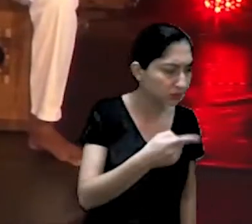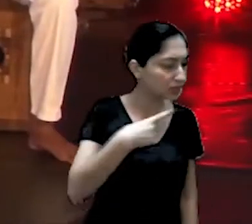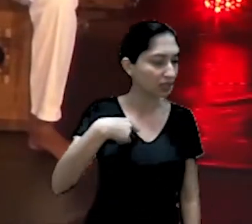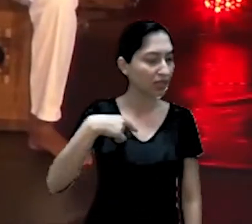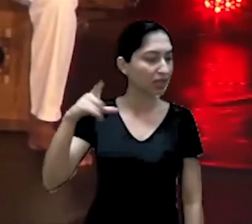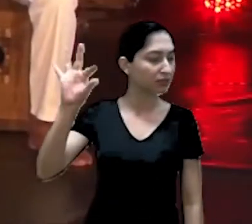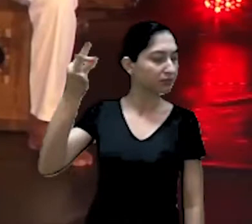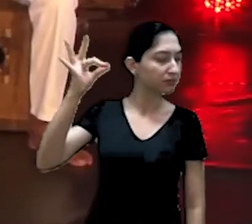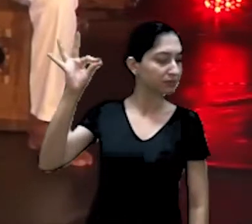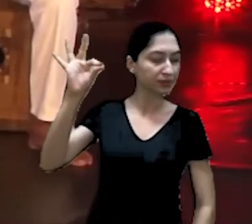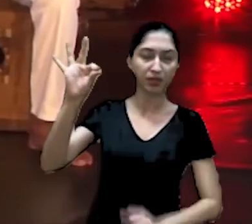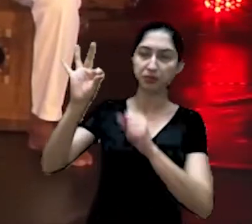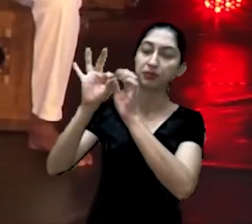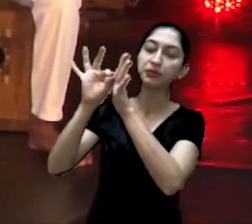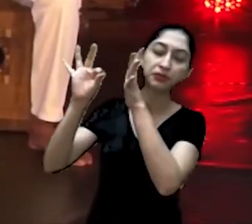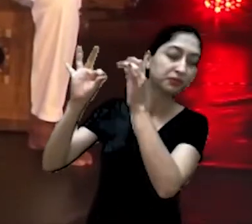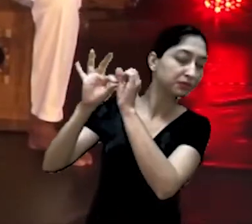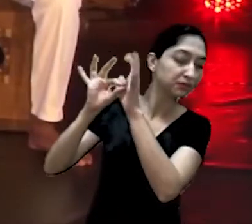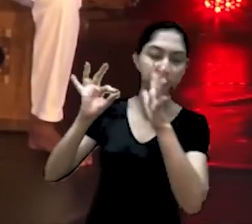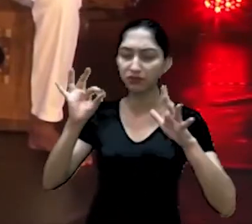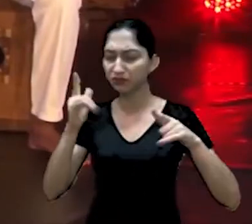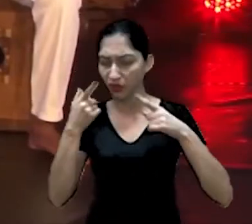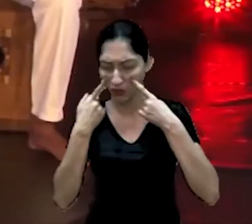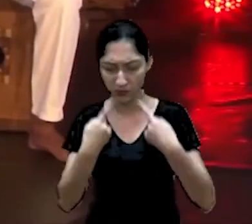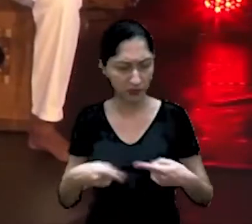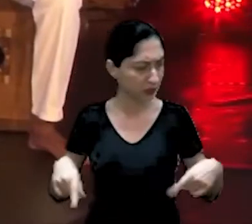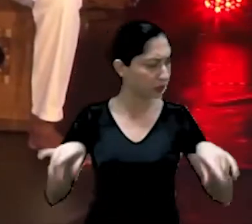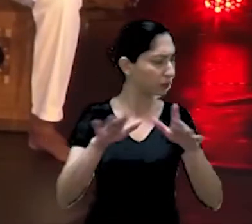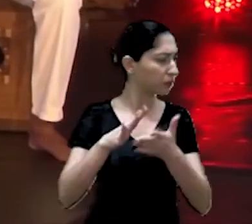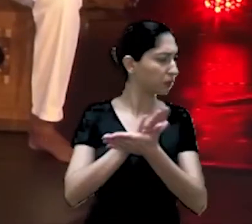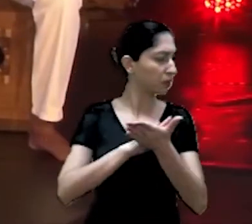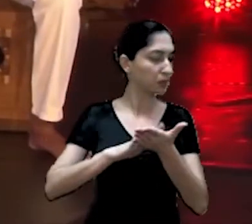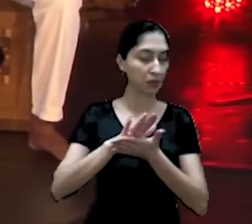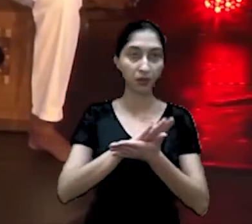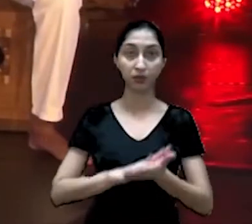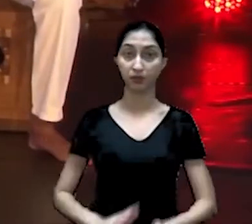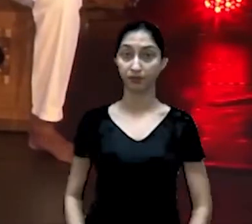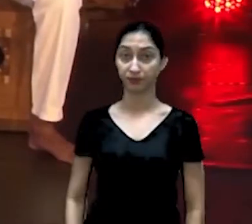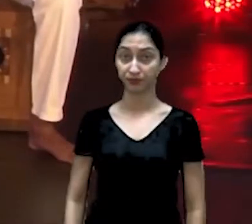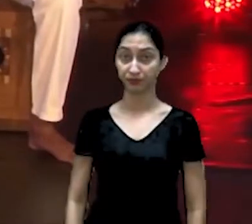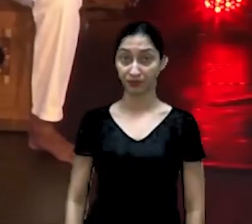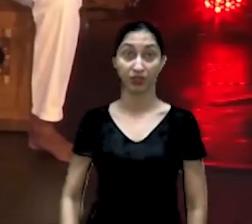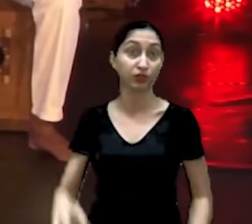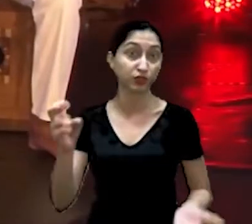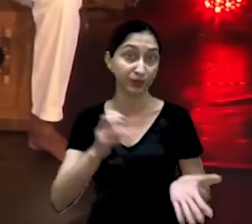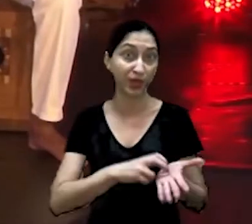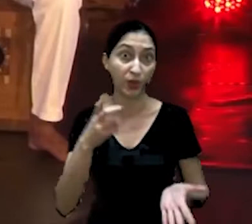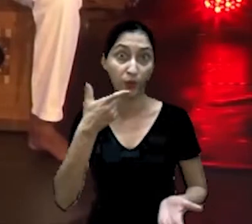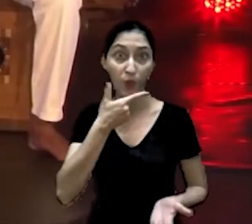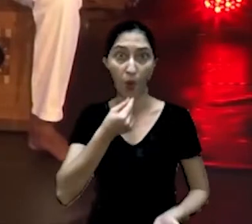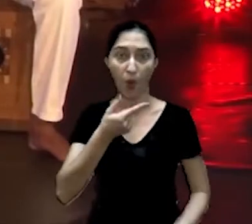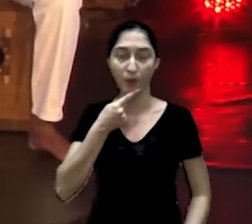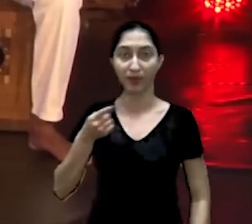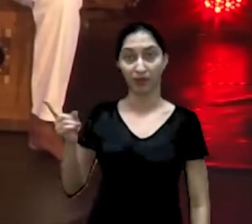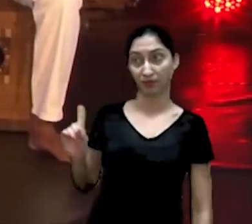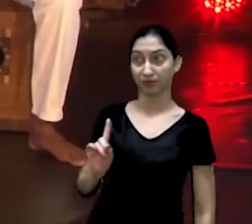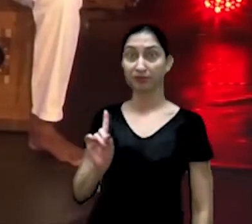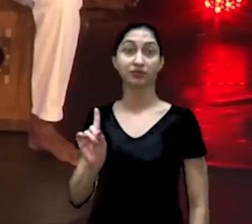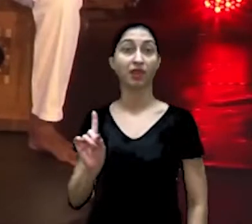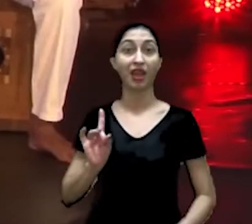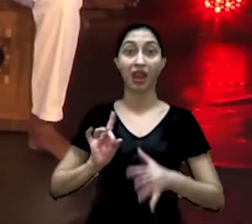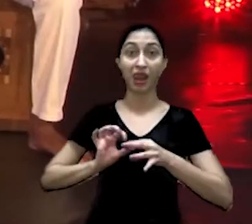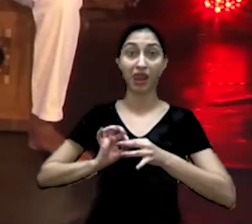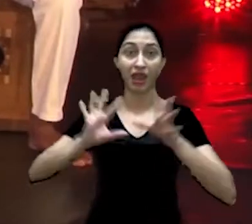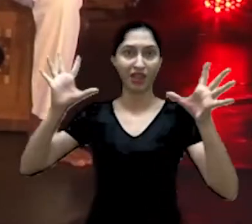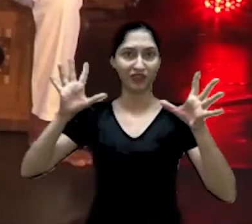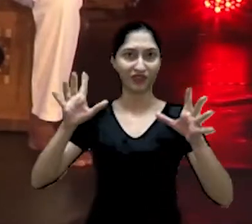Cadê que não tinha nada? Quando deu de manhã bem cedo, o feitor me soltou. E eu fui correndo mostrar meus amigos que